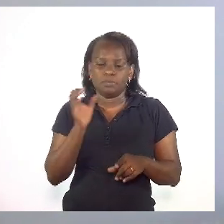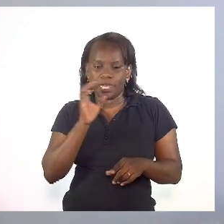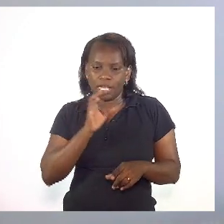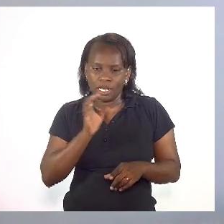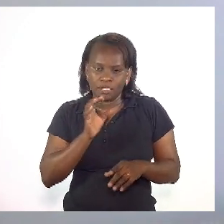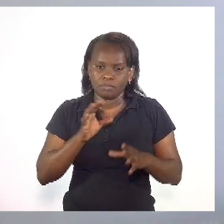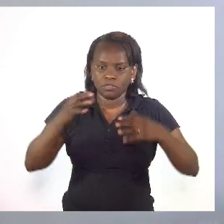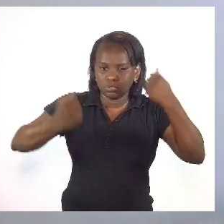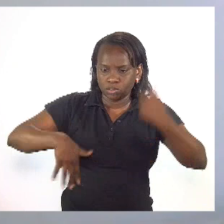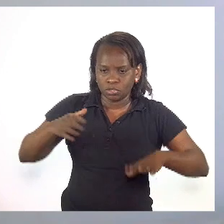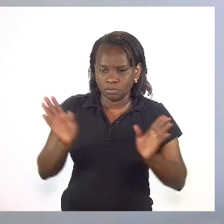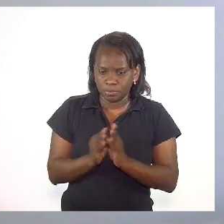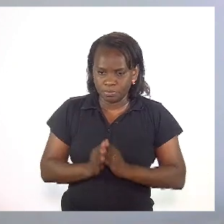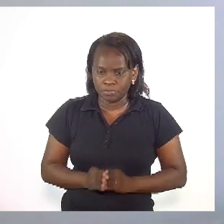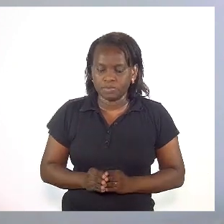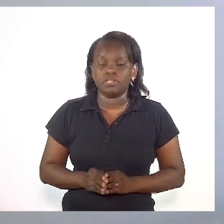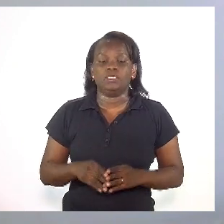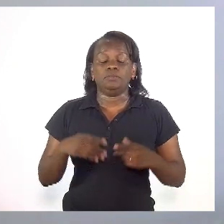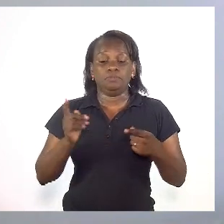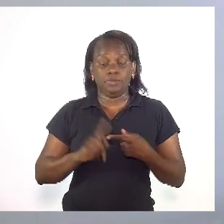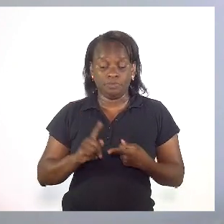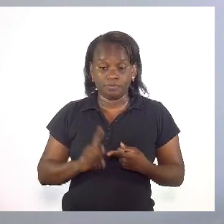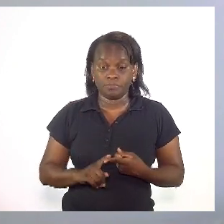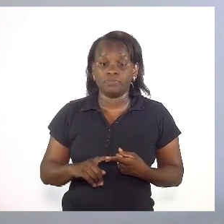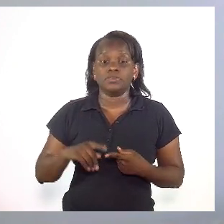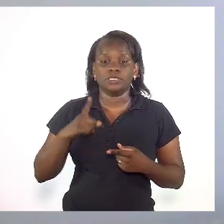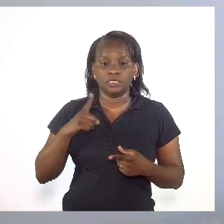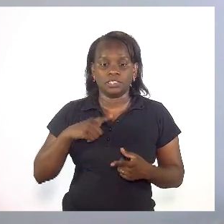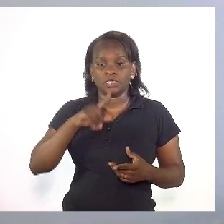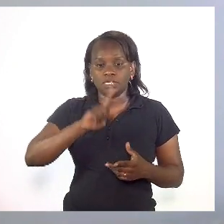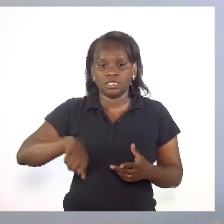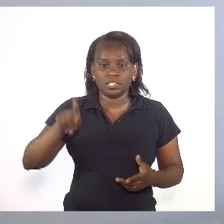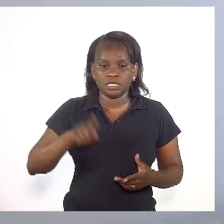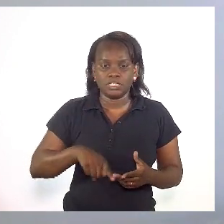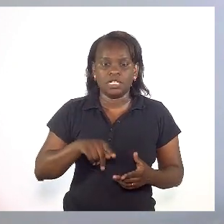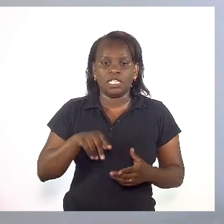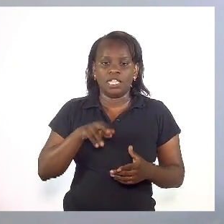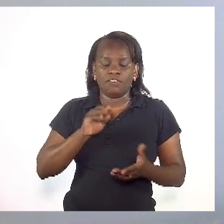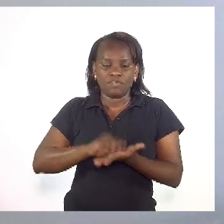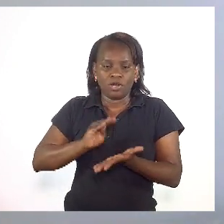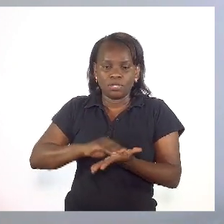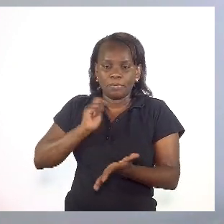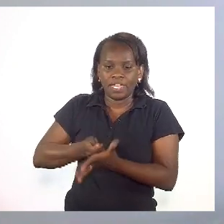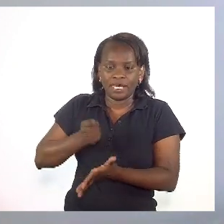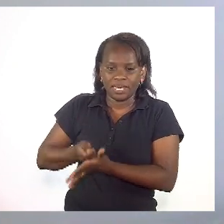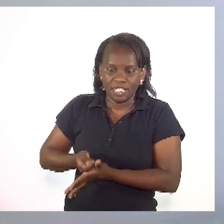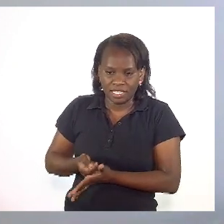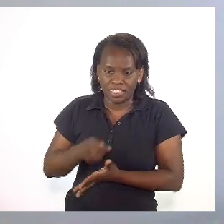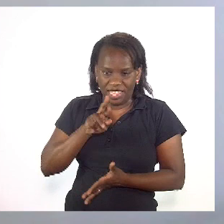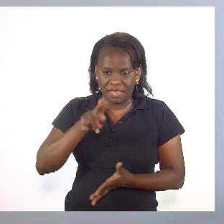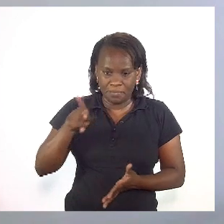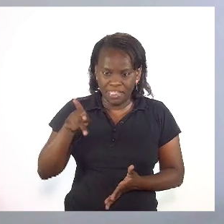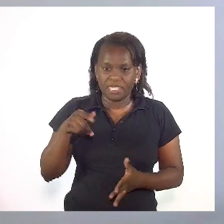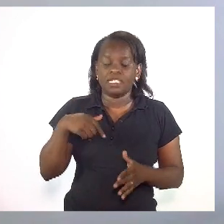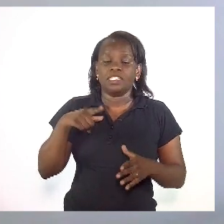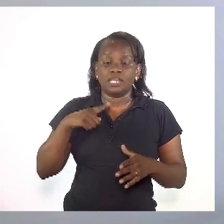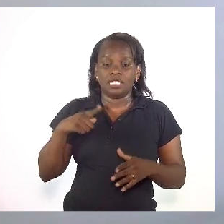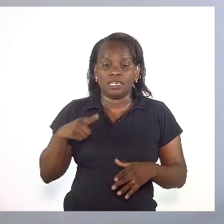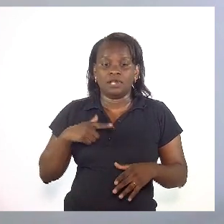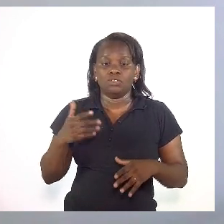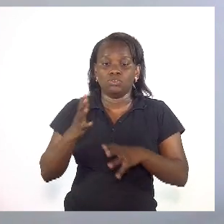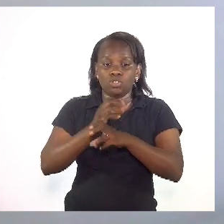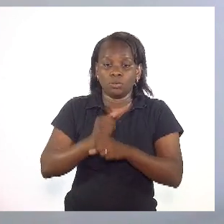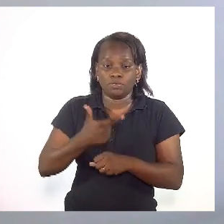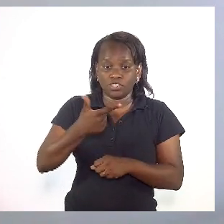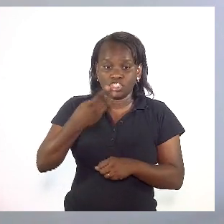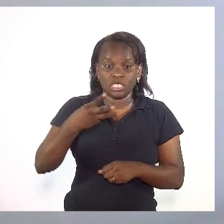rápido nesse processo. Primeiro, nós tivemos cancelamentos de restos a pagar processados com valor de R$23 milhões,